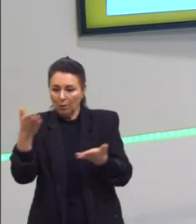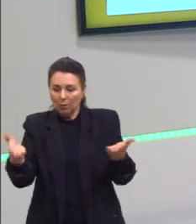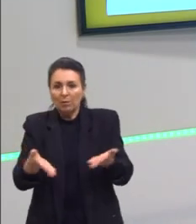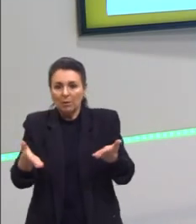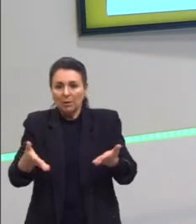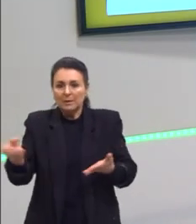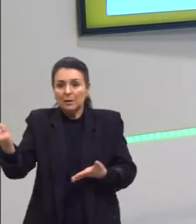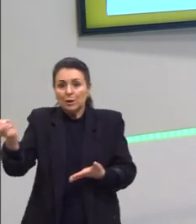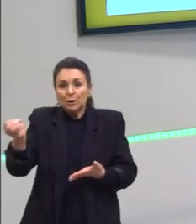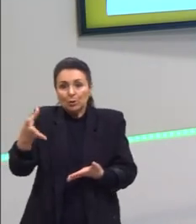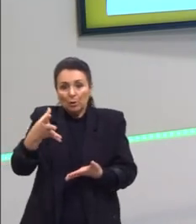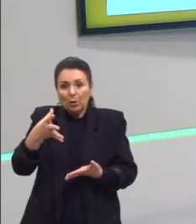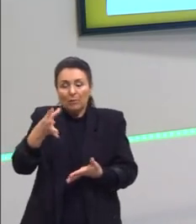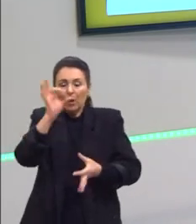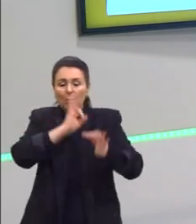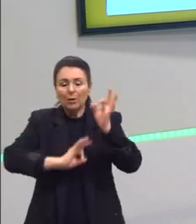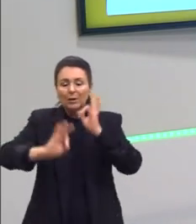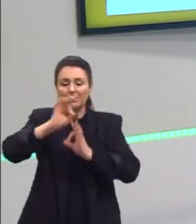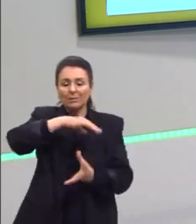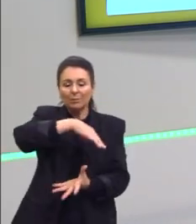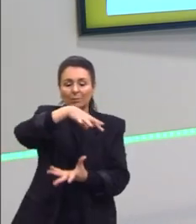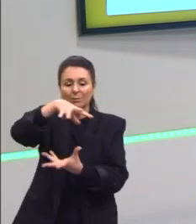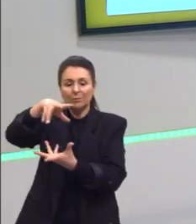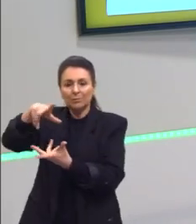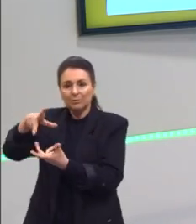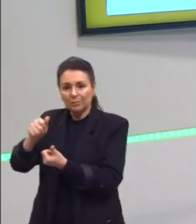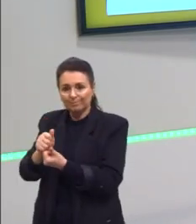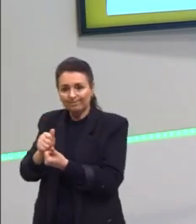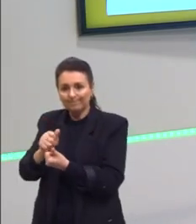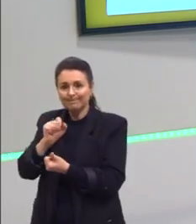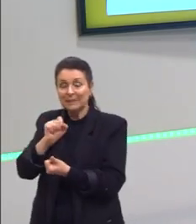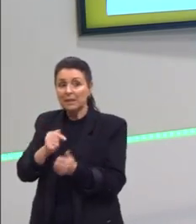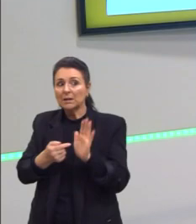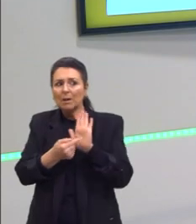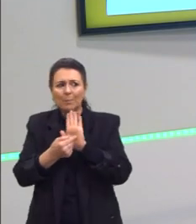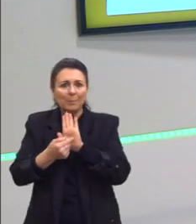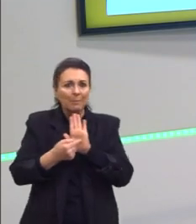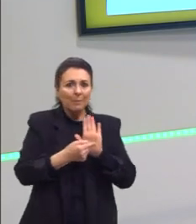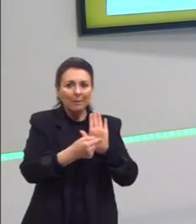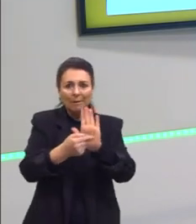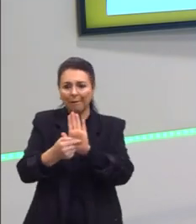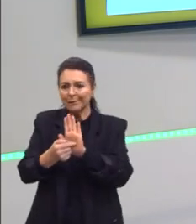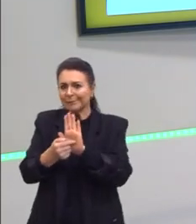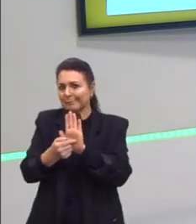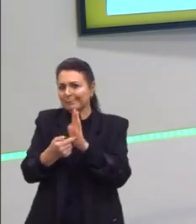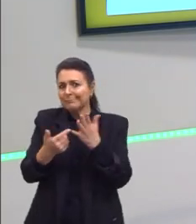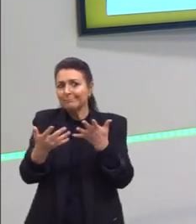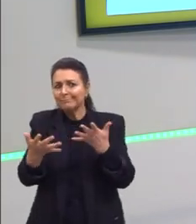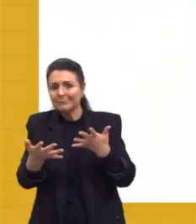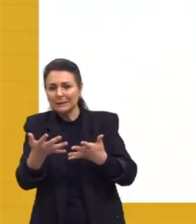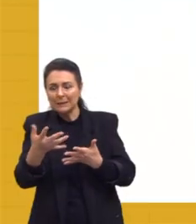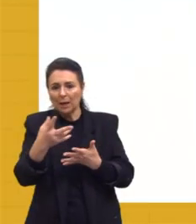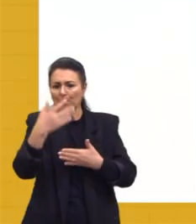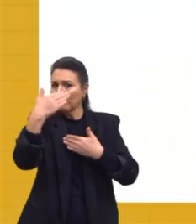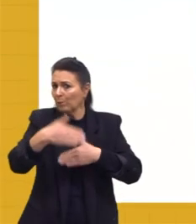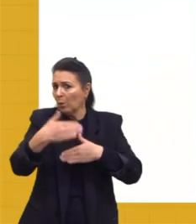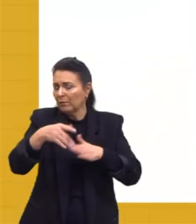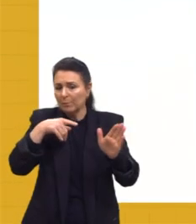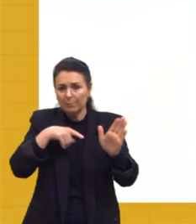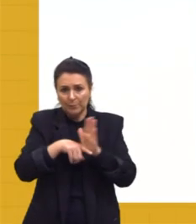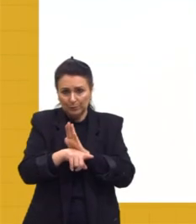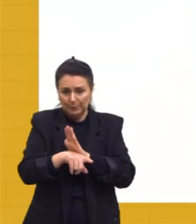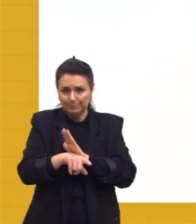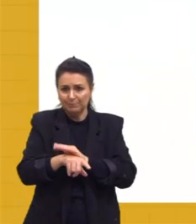nova ordem mundial que que acontece né muitas vezes aparece na tua na tua aí prova